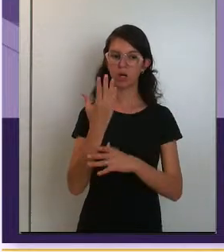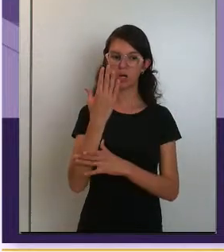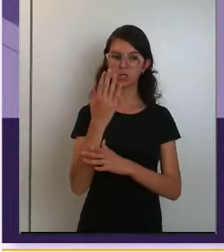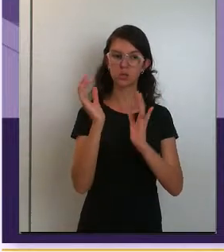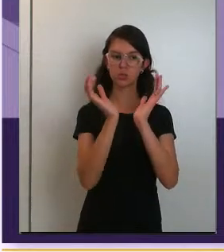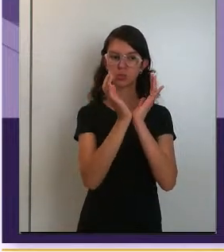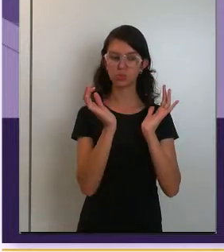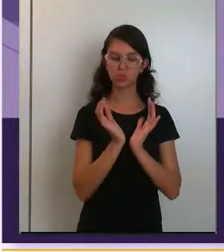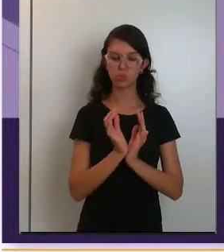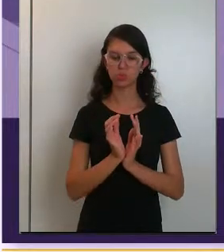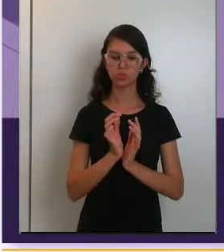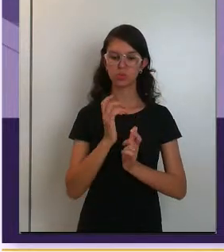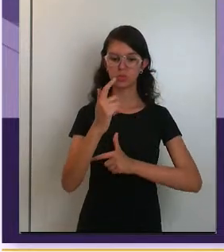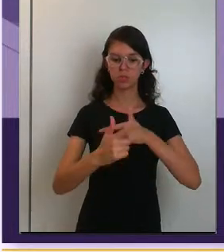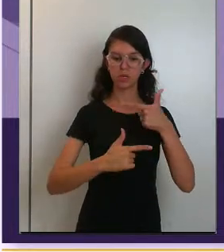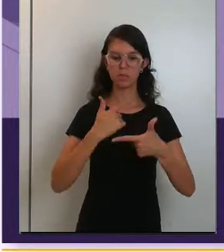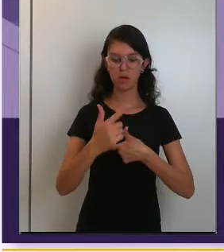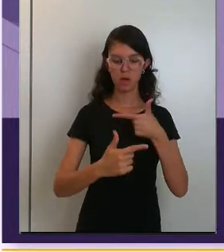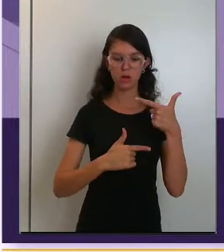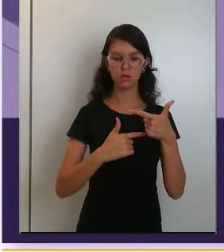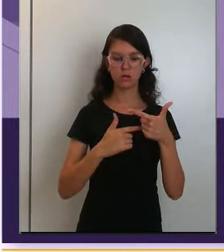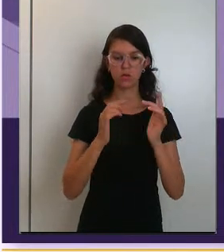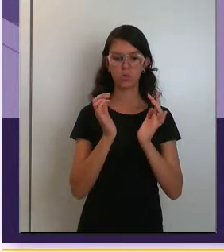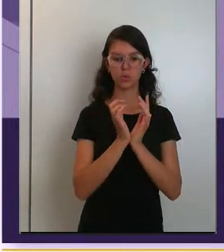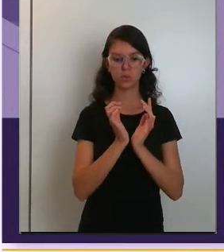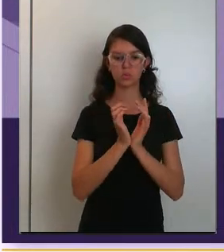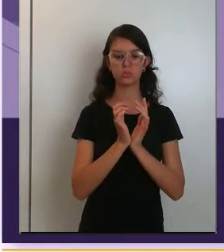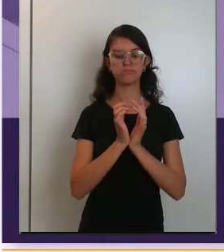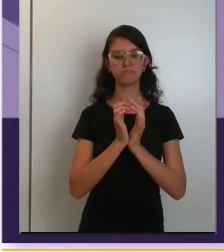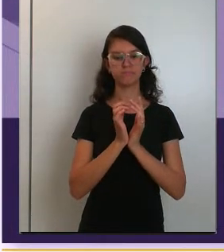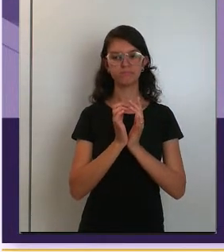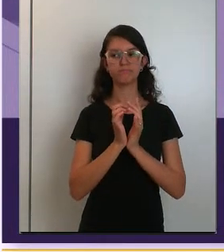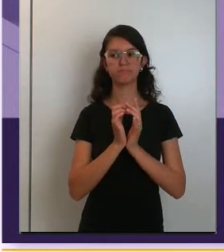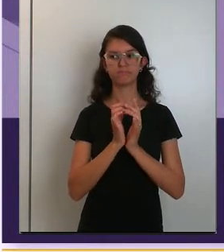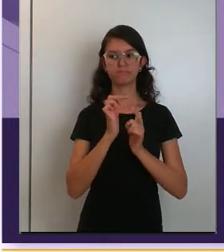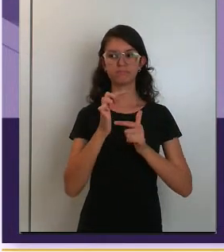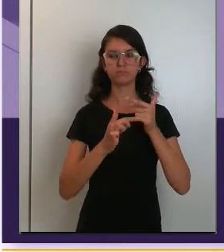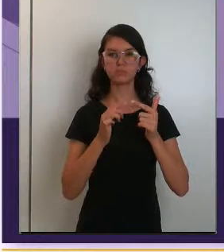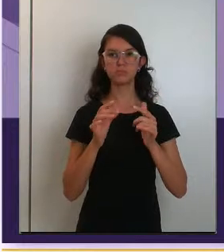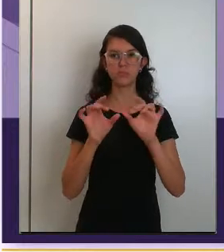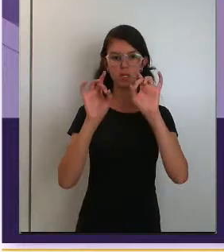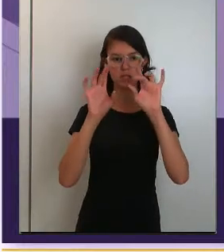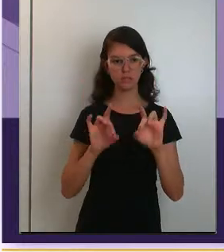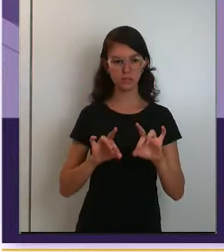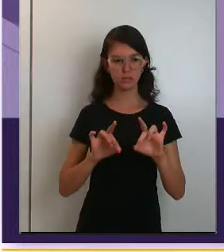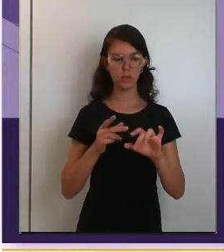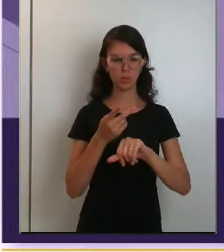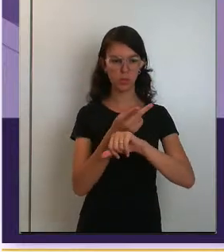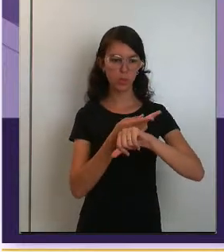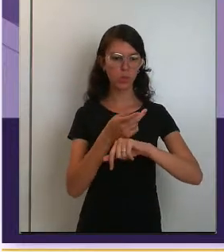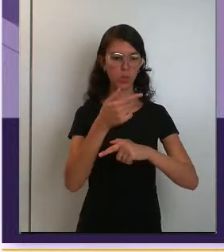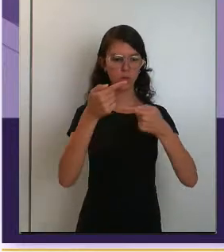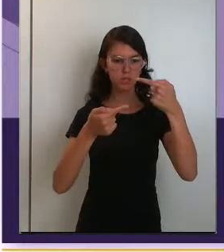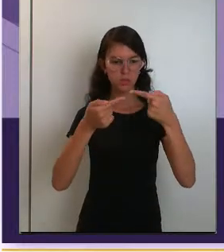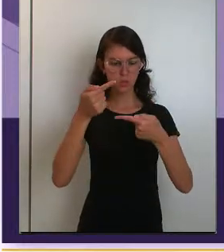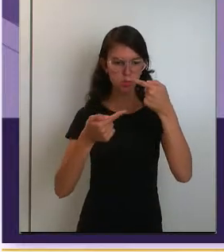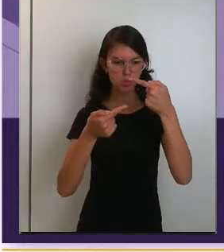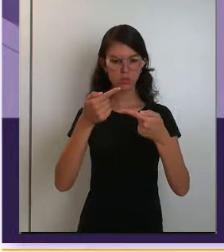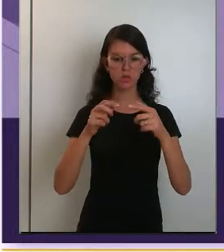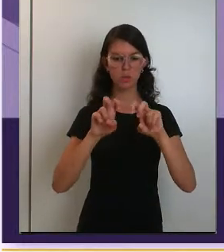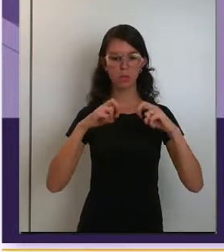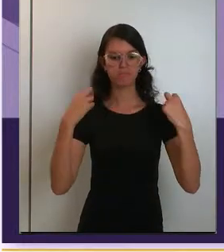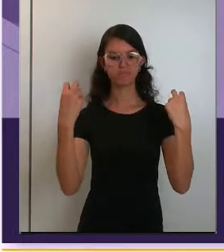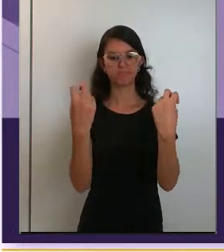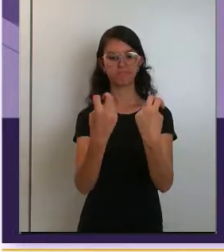de trabalho, de grupos de atuação específicos que trazem, que buscam trazer discussões, mesas redondas